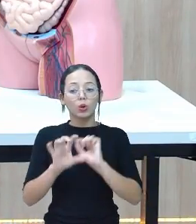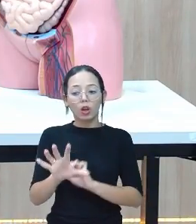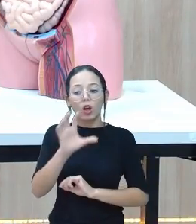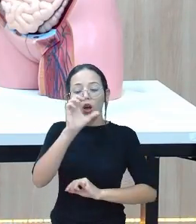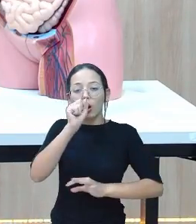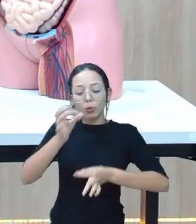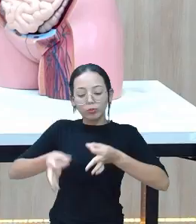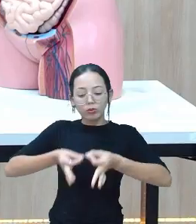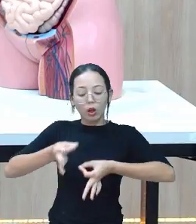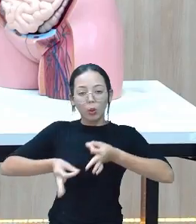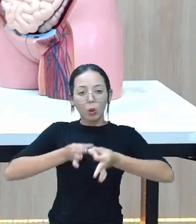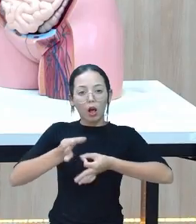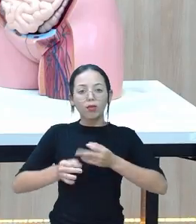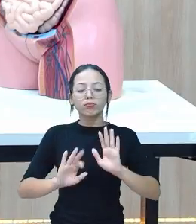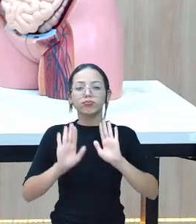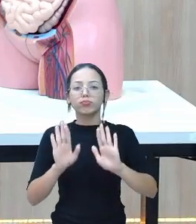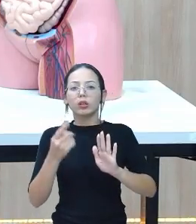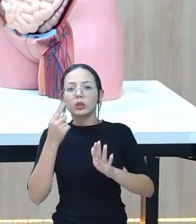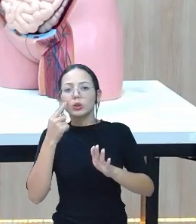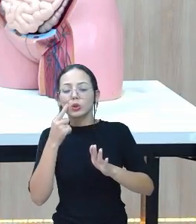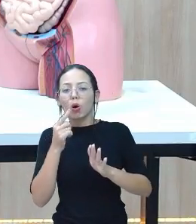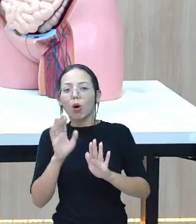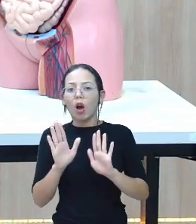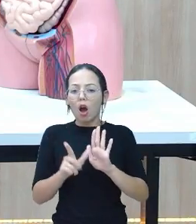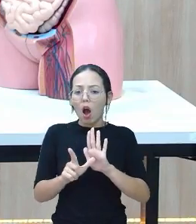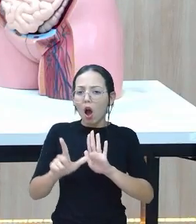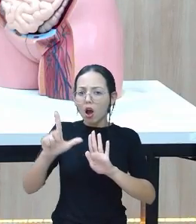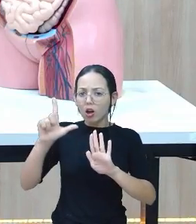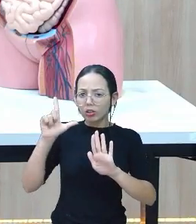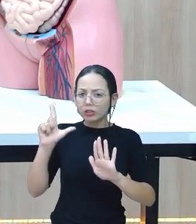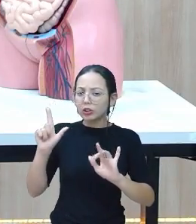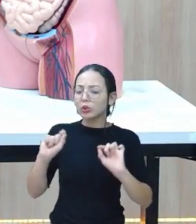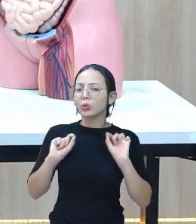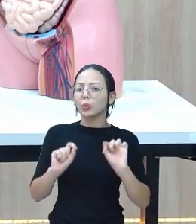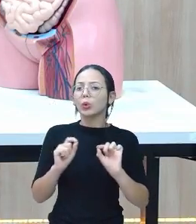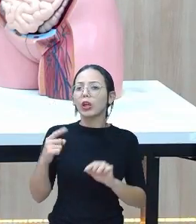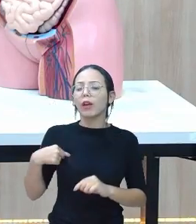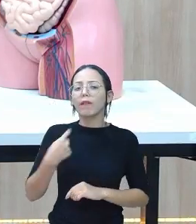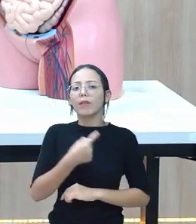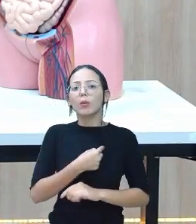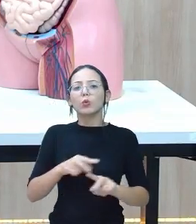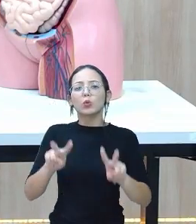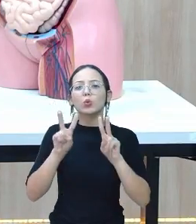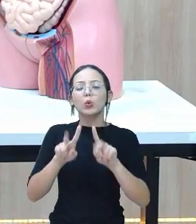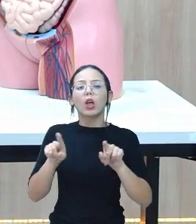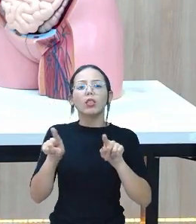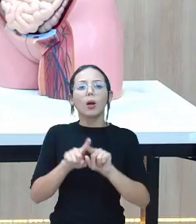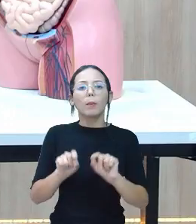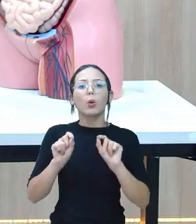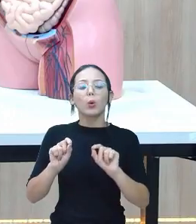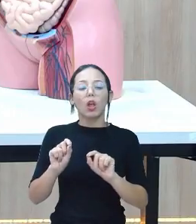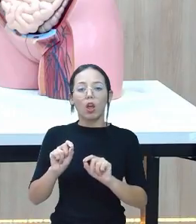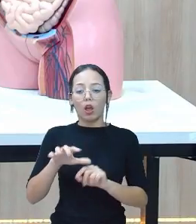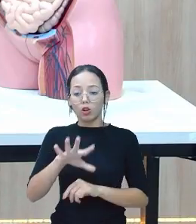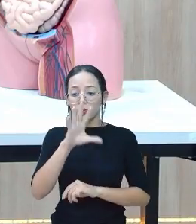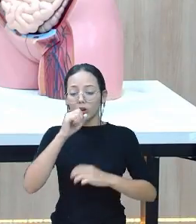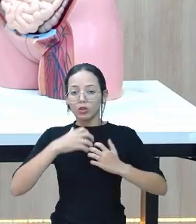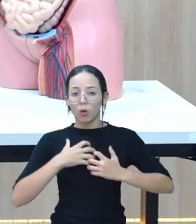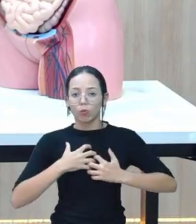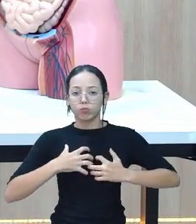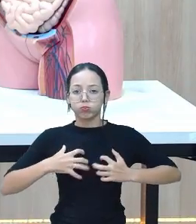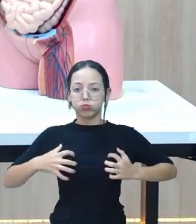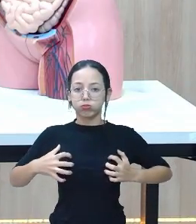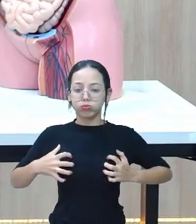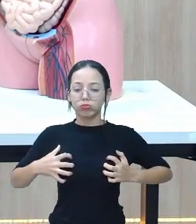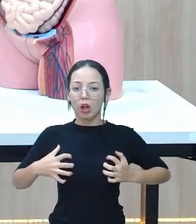respiração celular. Mas até chegar à respiração celular, vamos ver que tem também a respiração pulmonar. Nós não vamos